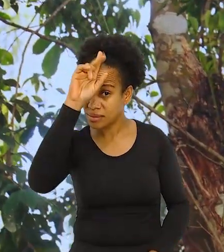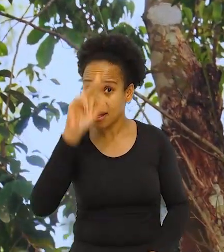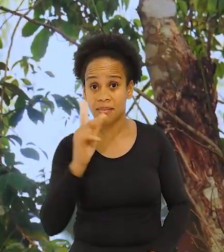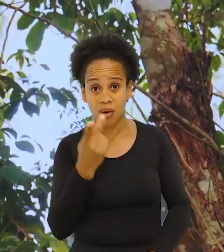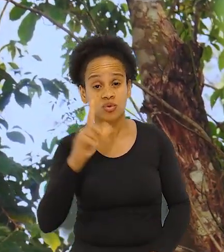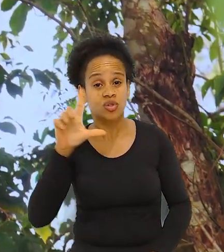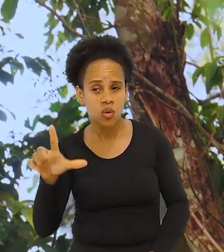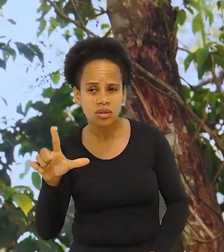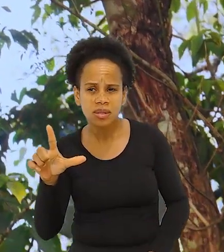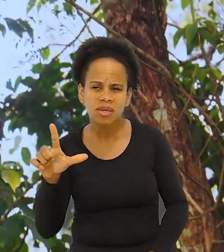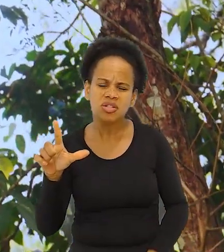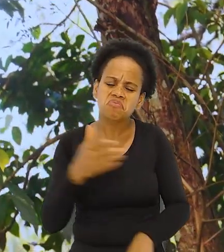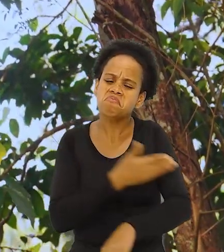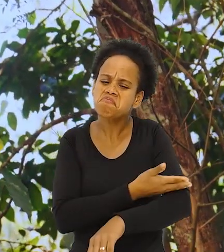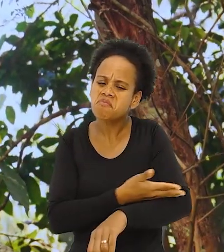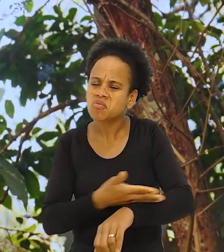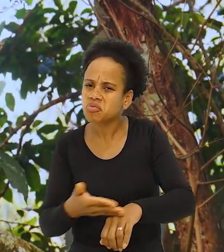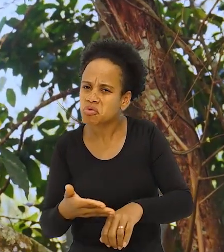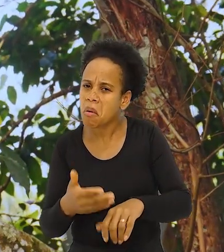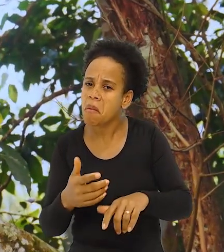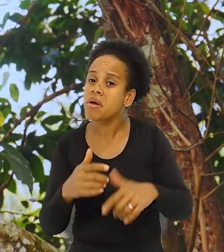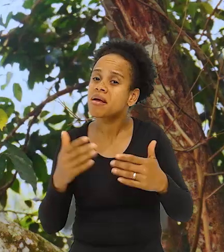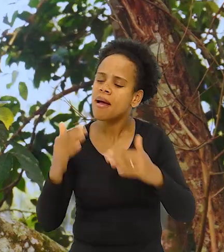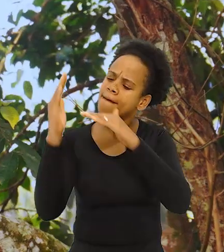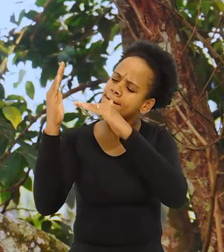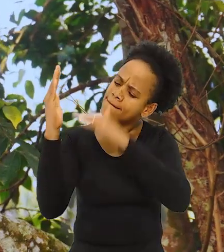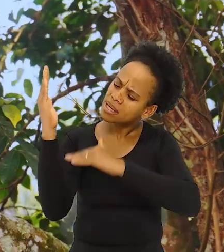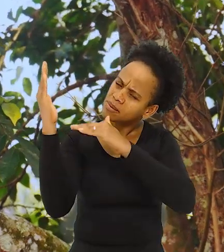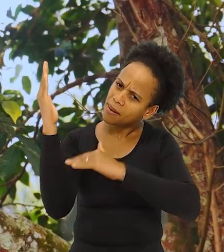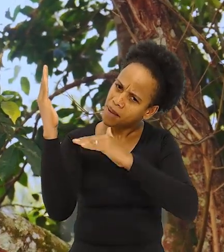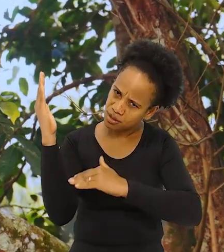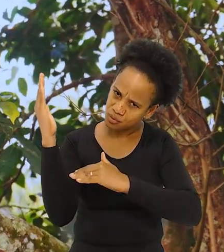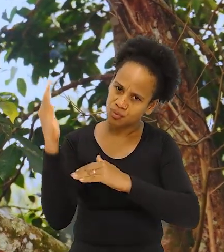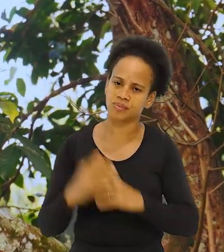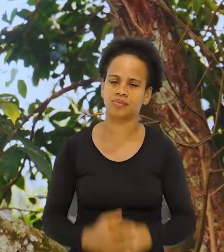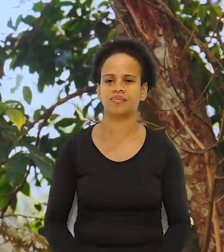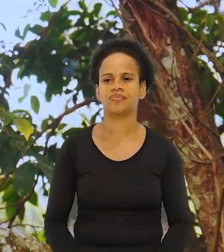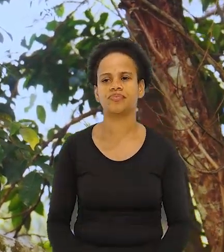o fazem mais frequentemente nos níveis mais baixos de altura.